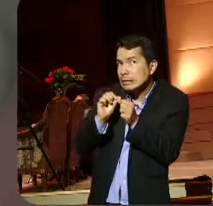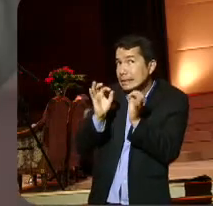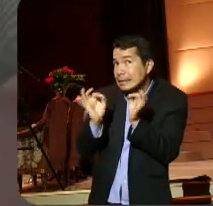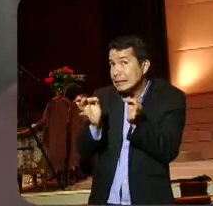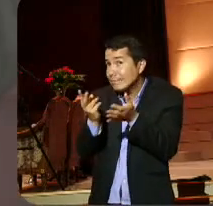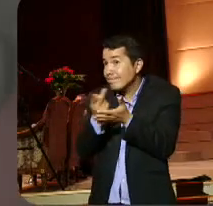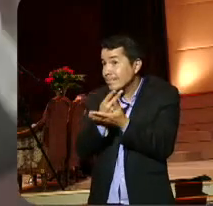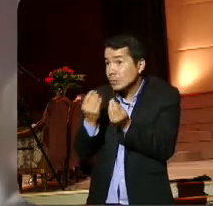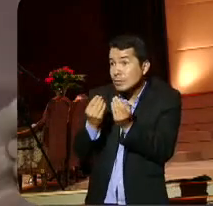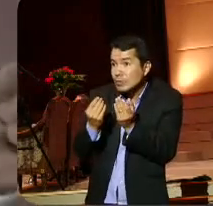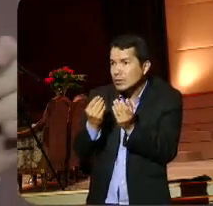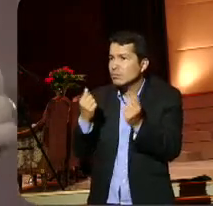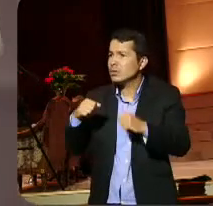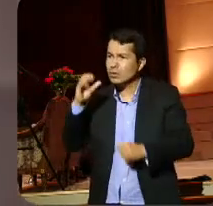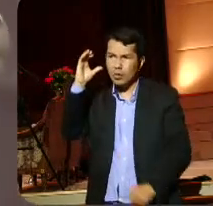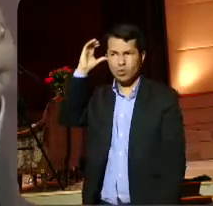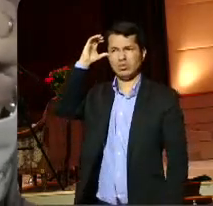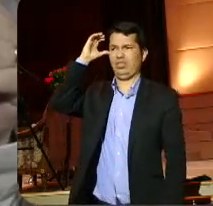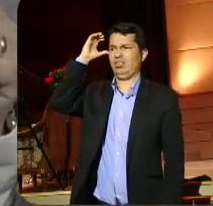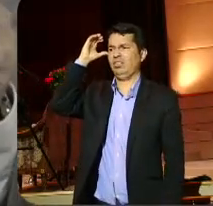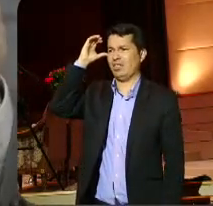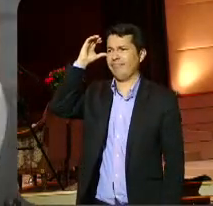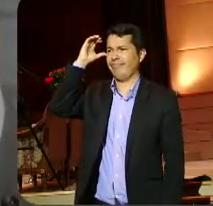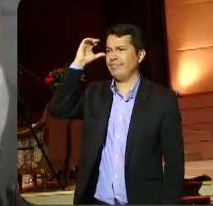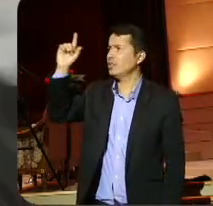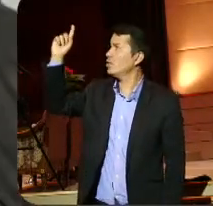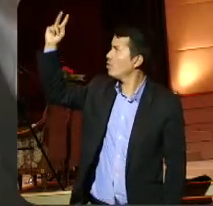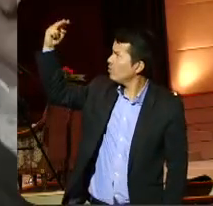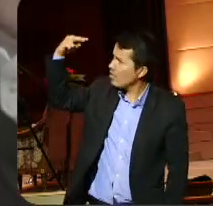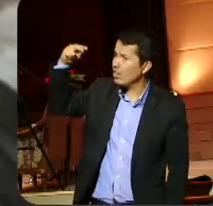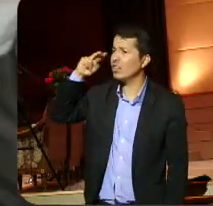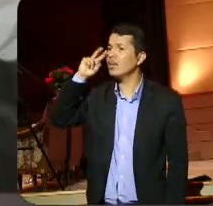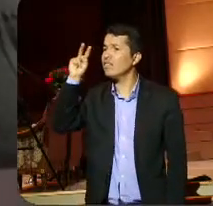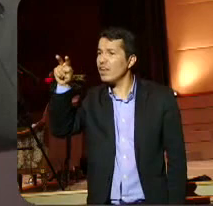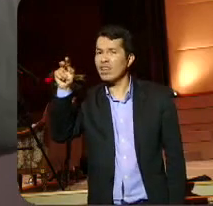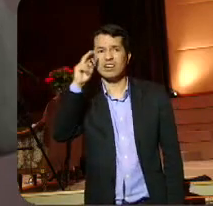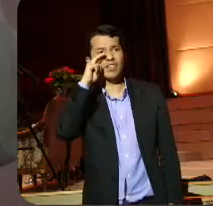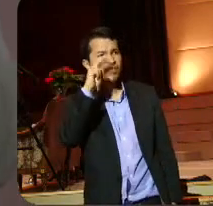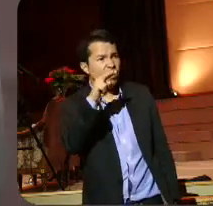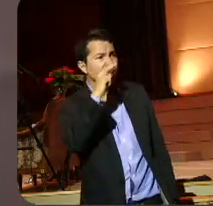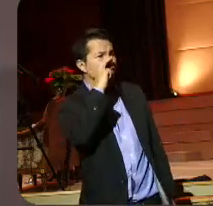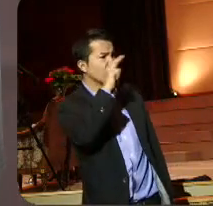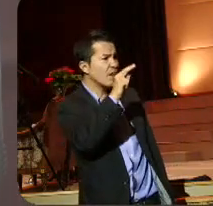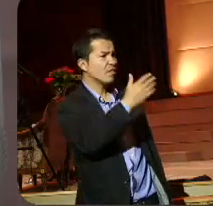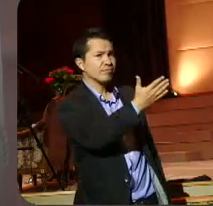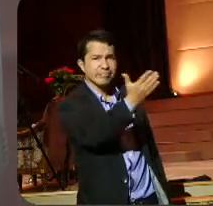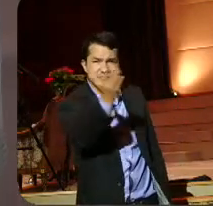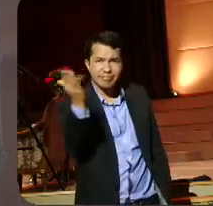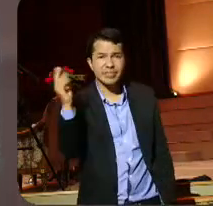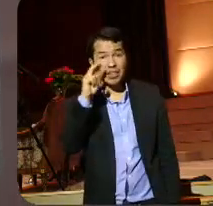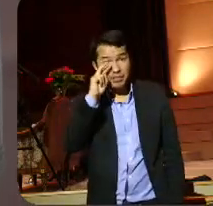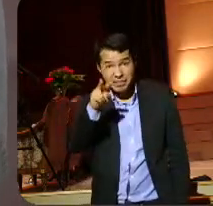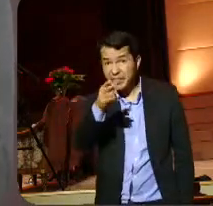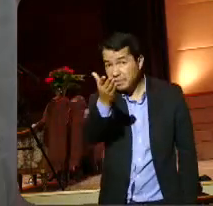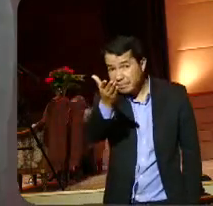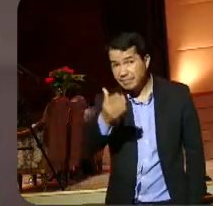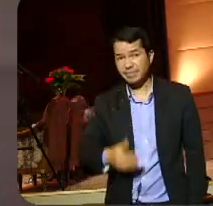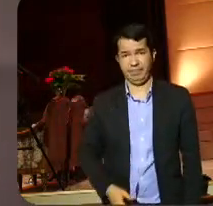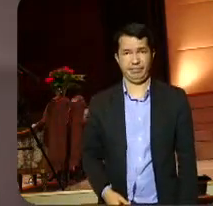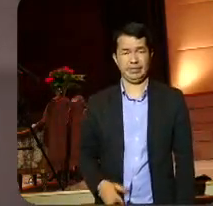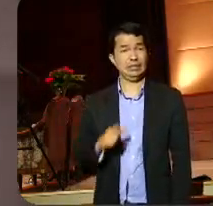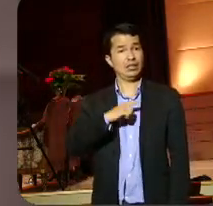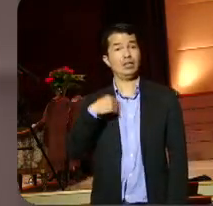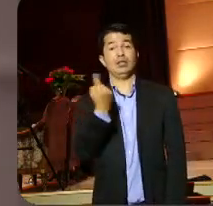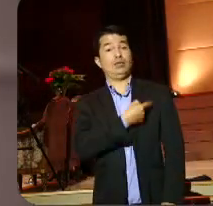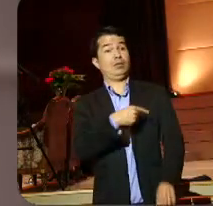ao encontrar o olhar de Jesus, entendeu que ele não era quem ele pensava. E uma